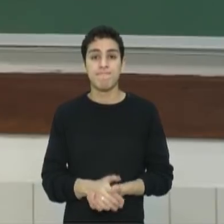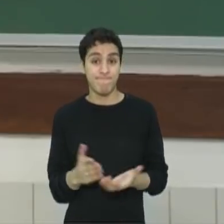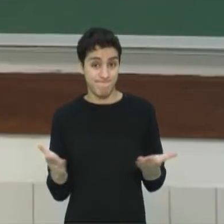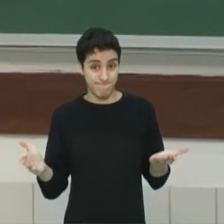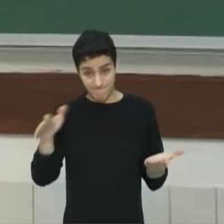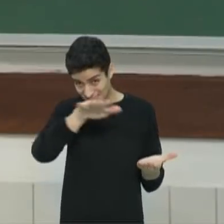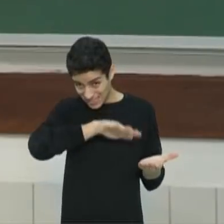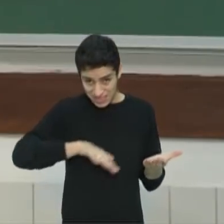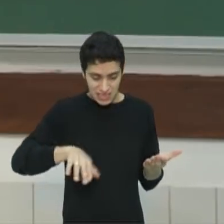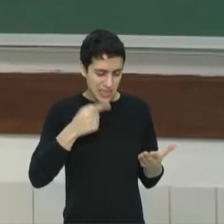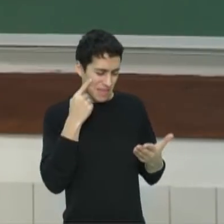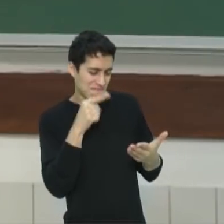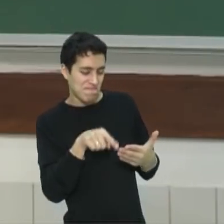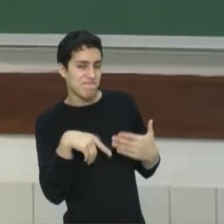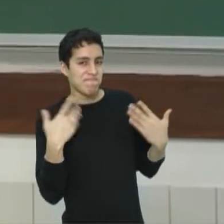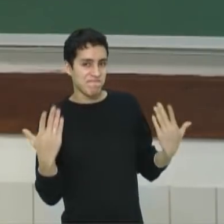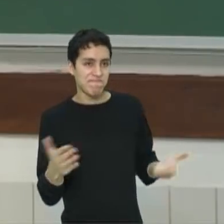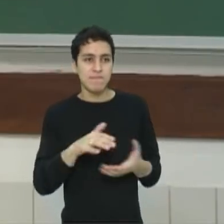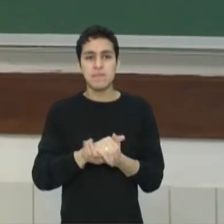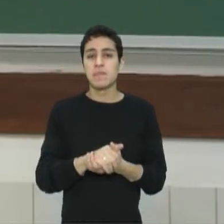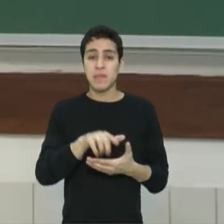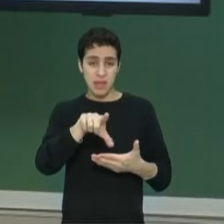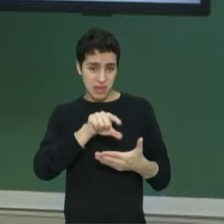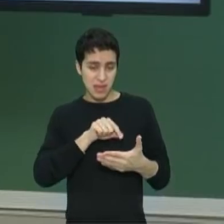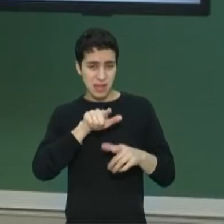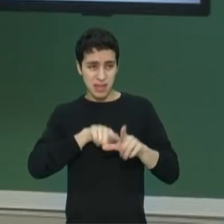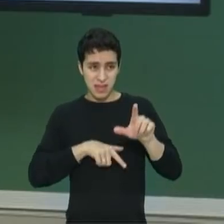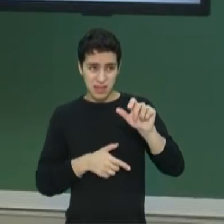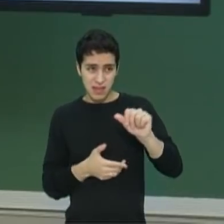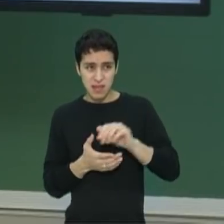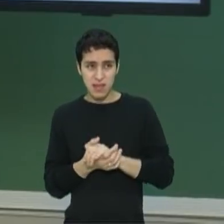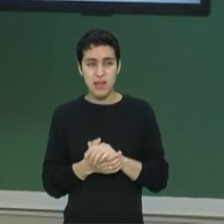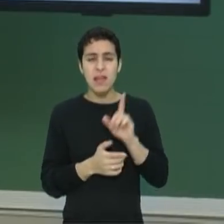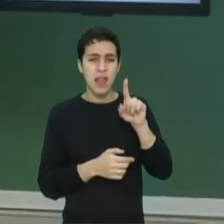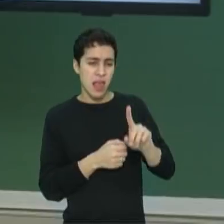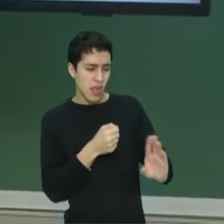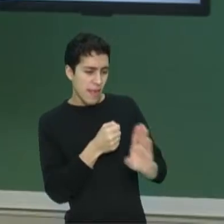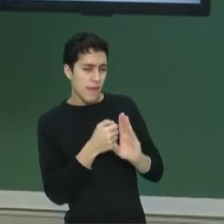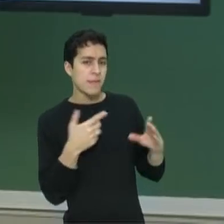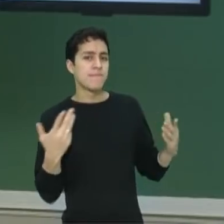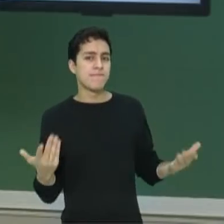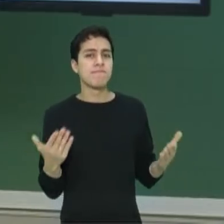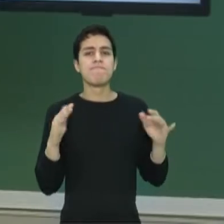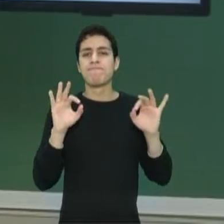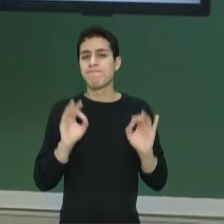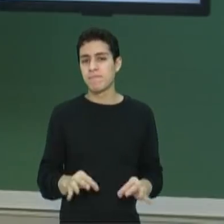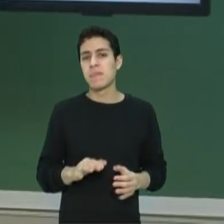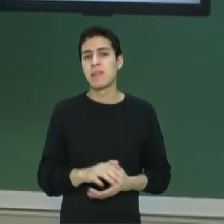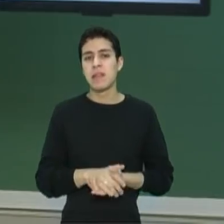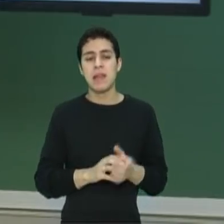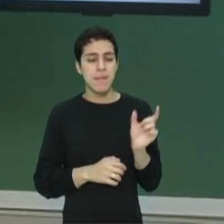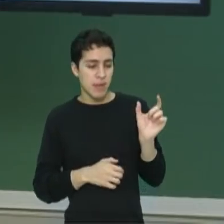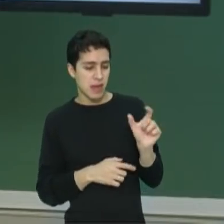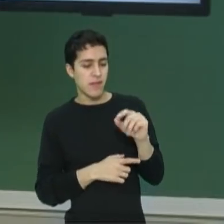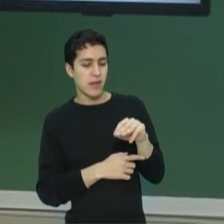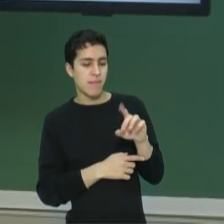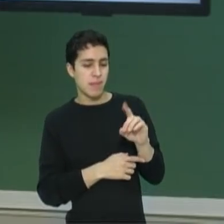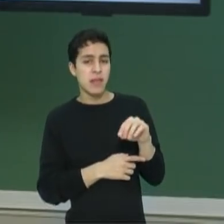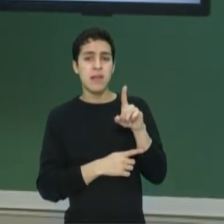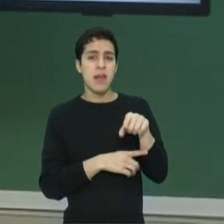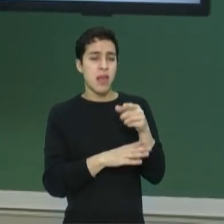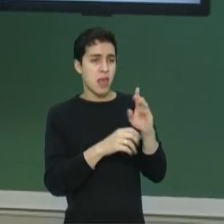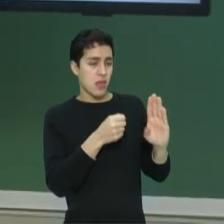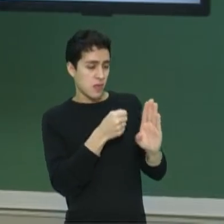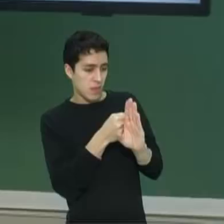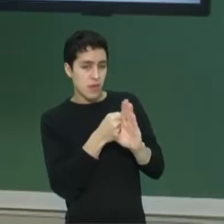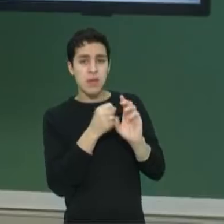E aí, pessoal, verificando então, quem assinalou a letra A, que considerou um substantivo, acertou, né? A palavra medo é considerada um